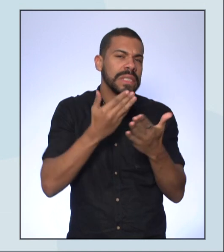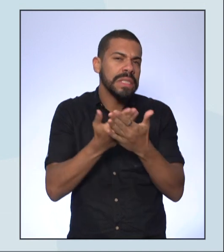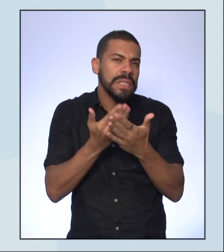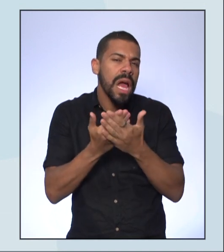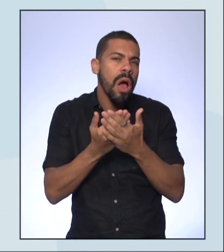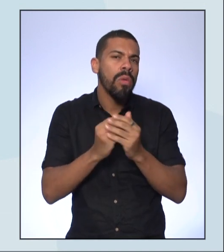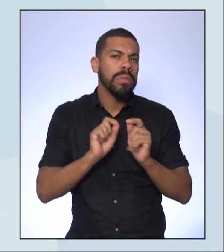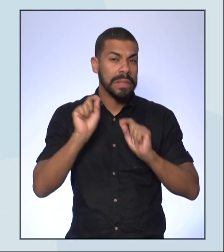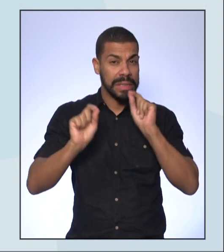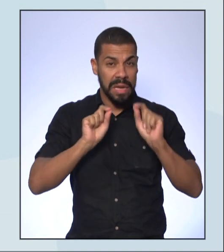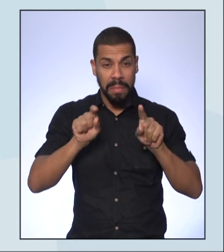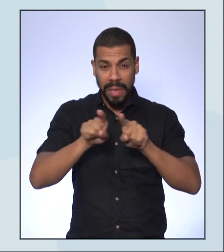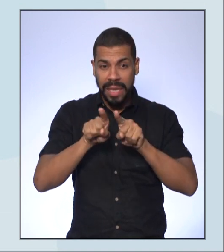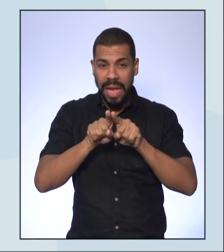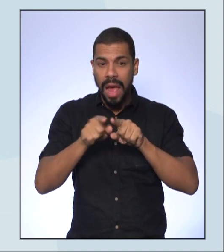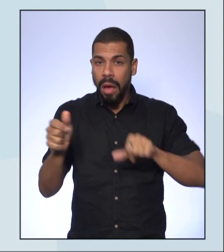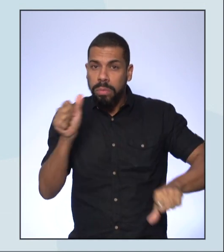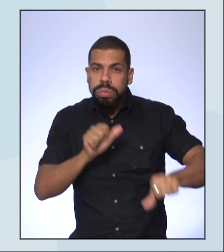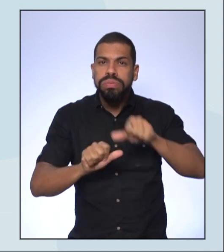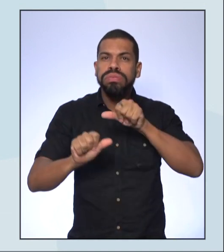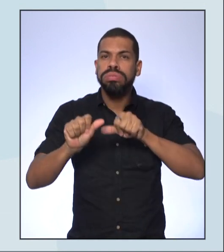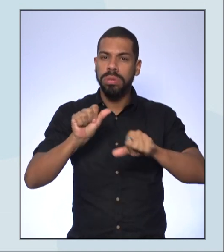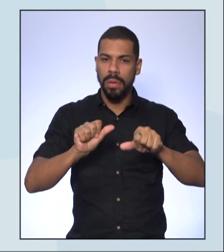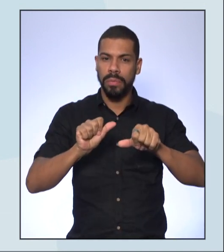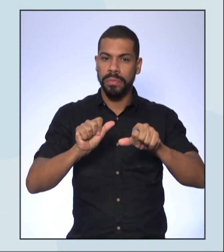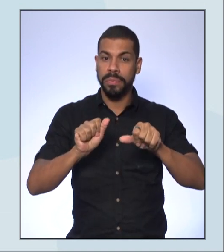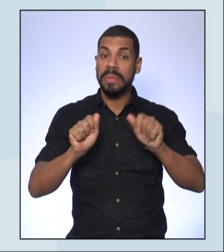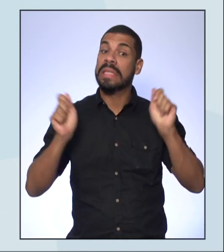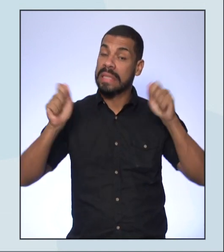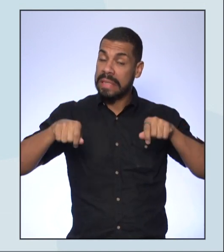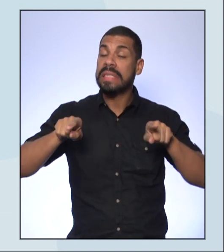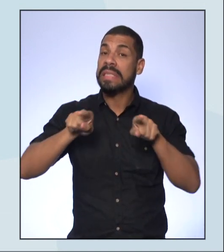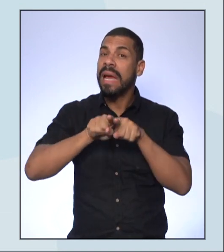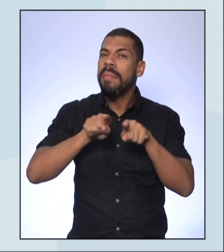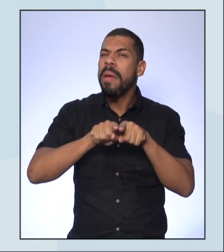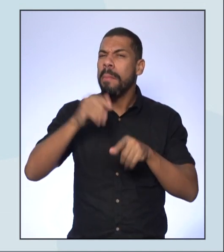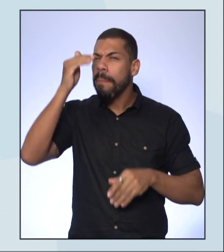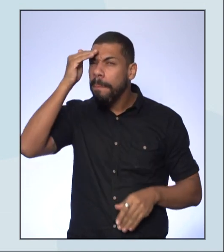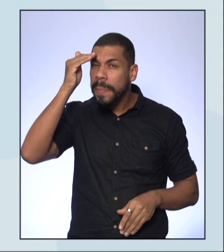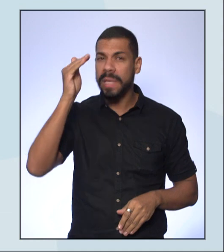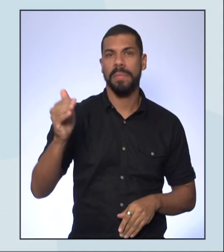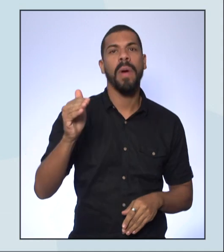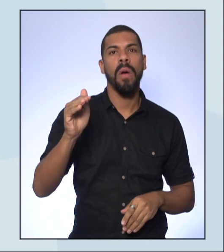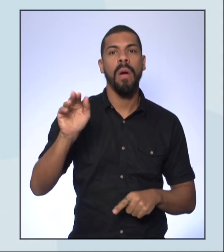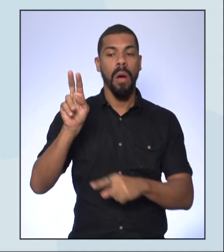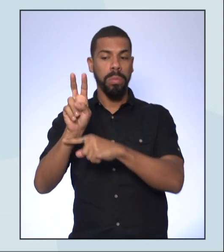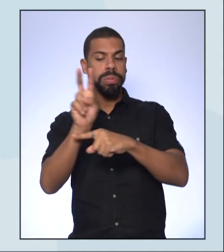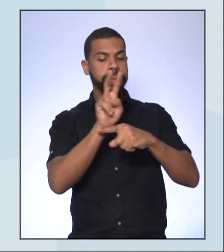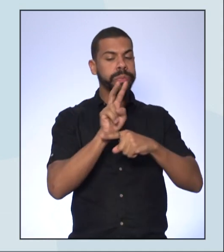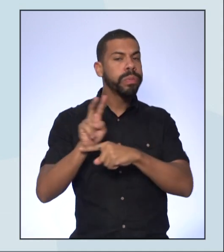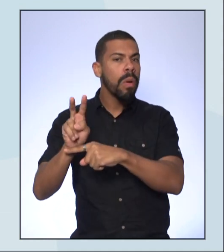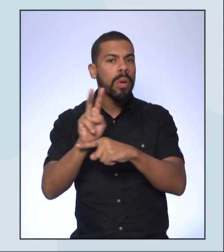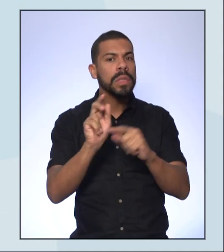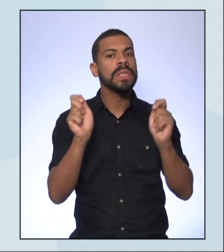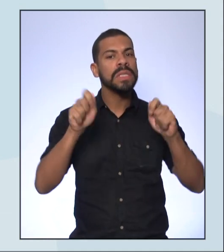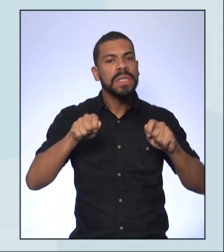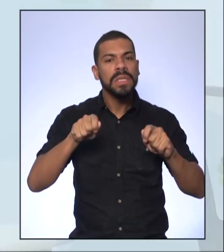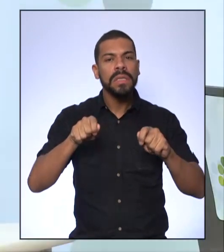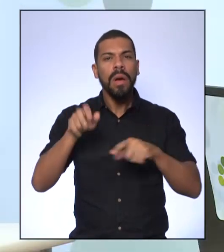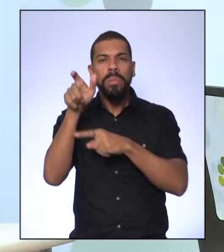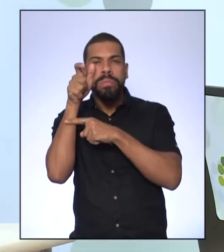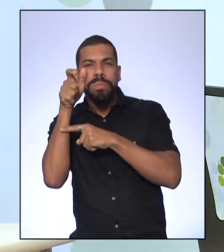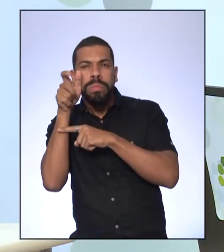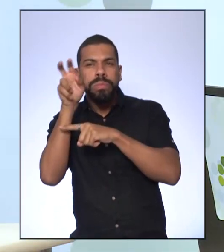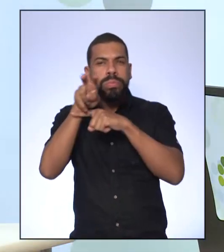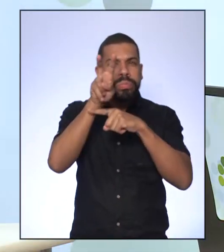e na reconstrução e reabilitação, e também, principalmente, na prevenção e monitoramento